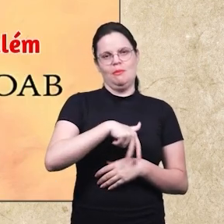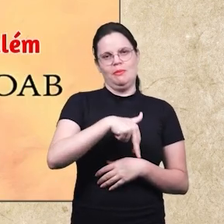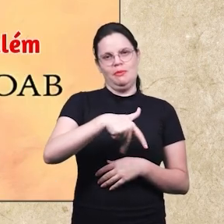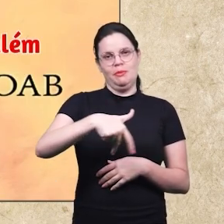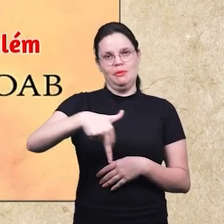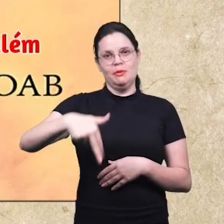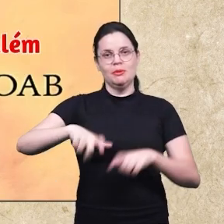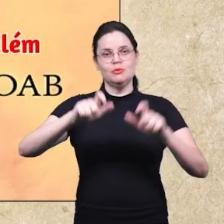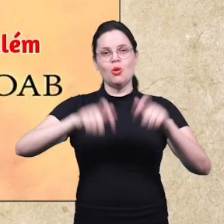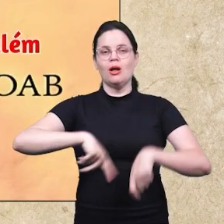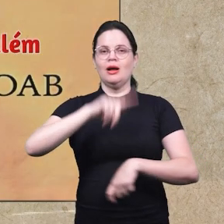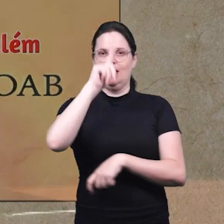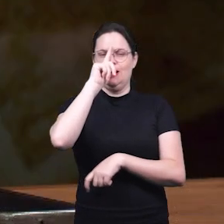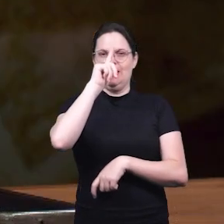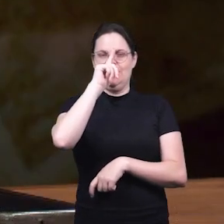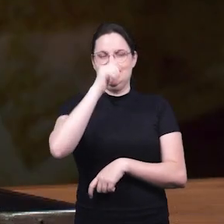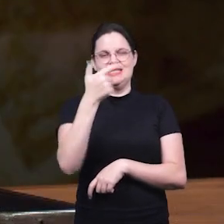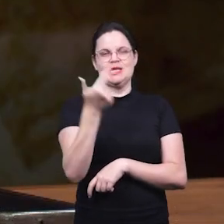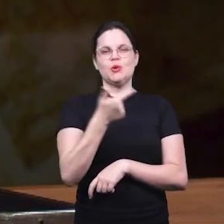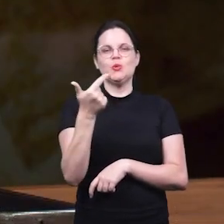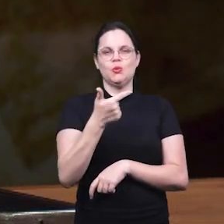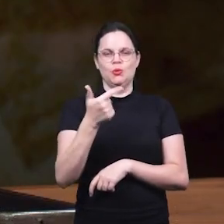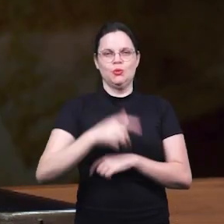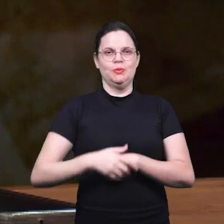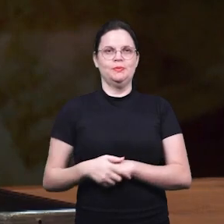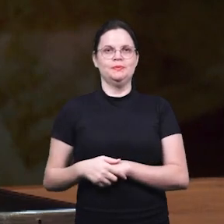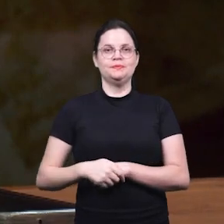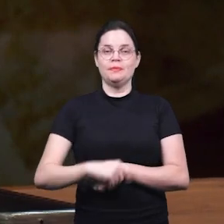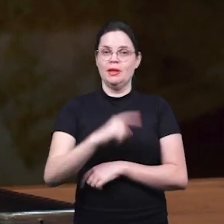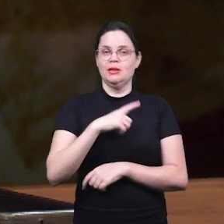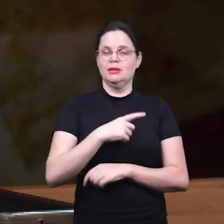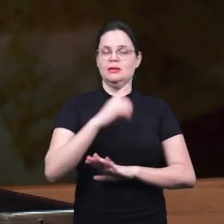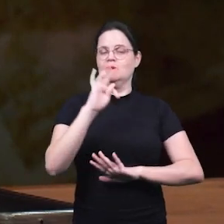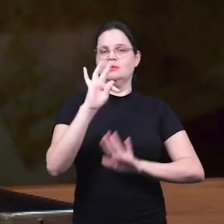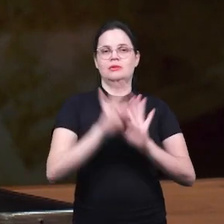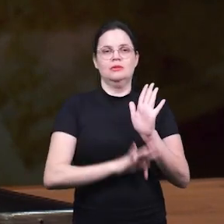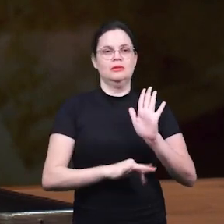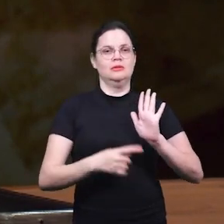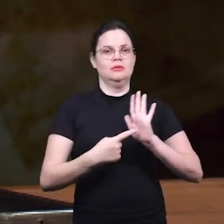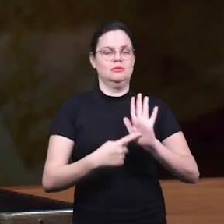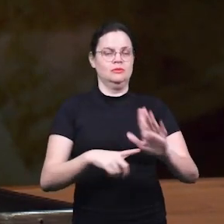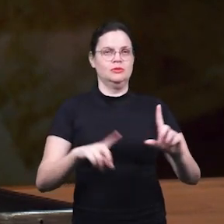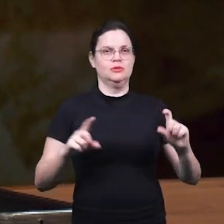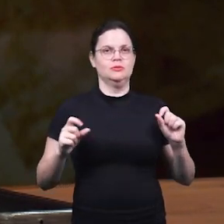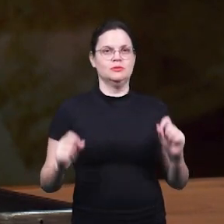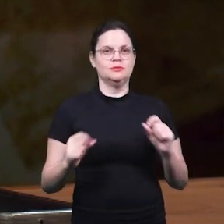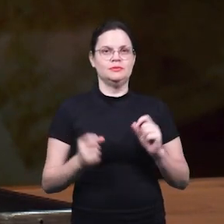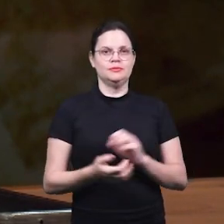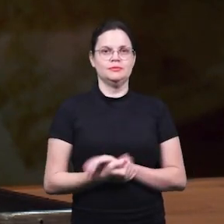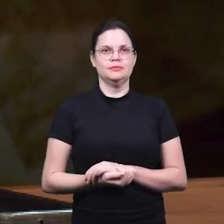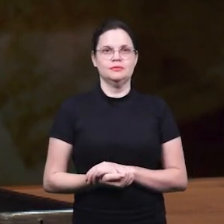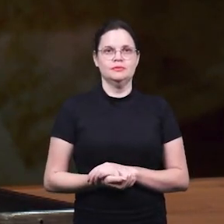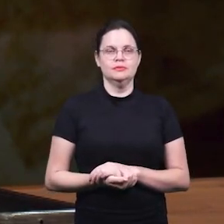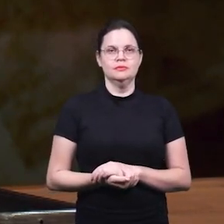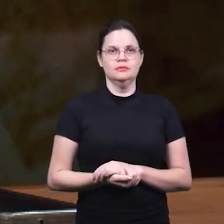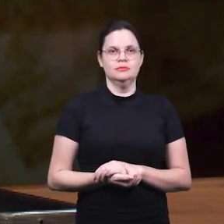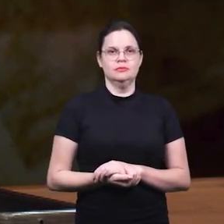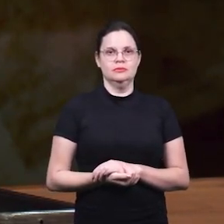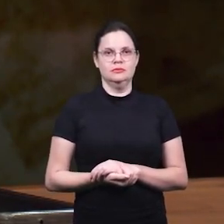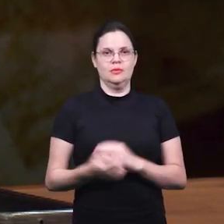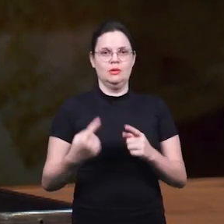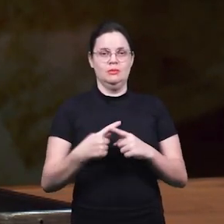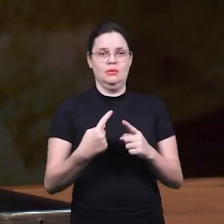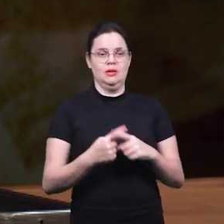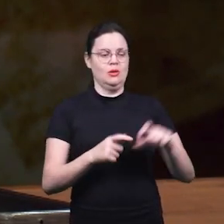da Grécia, né? Isso foi na segunda viagem. Lá tem aquele texto que fala sobre os